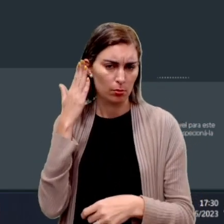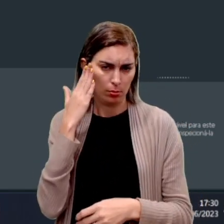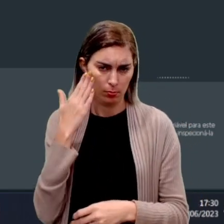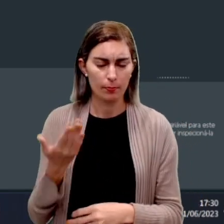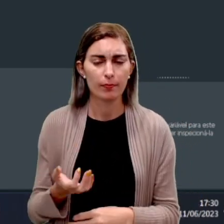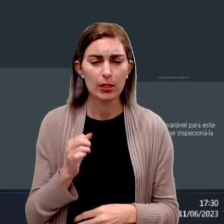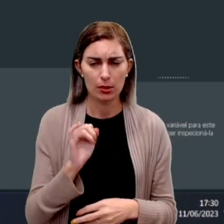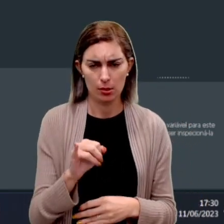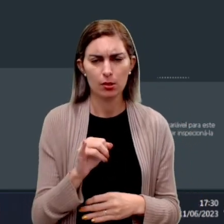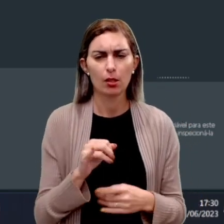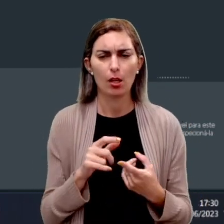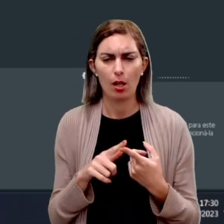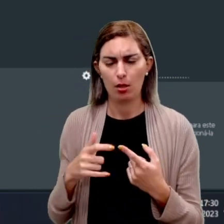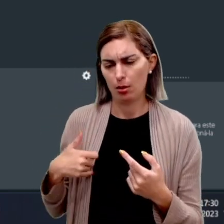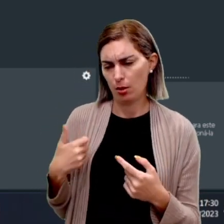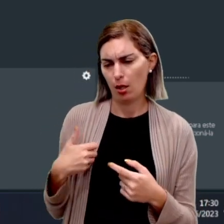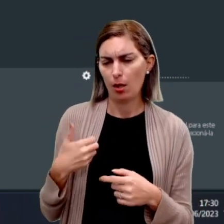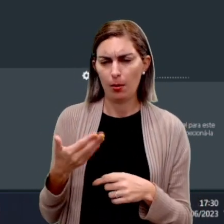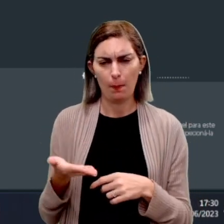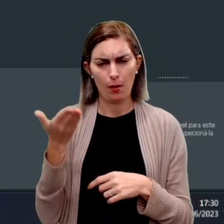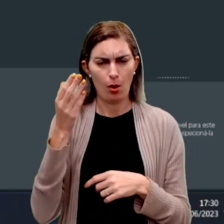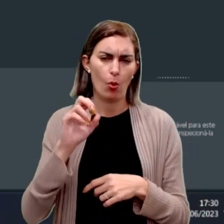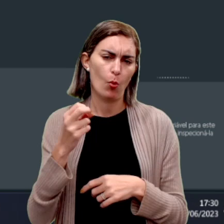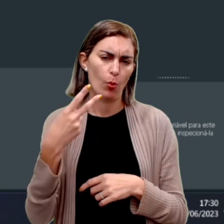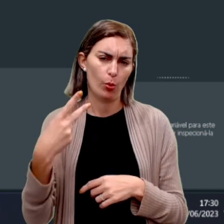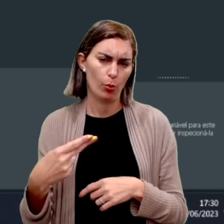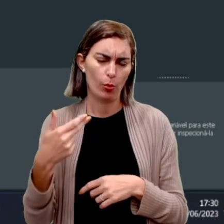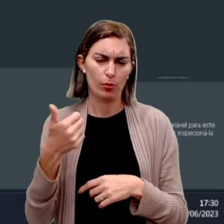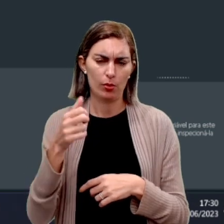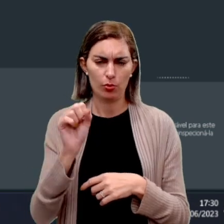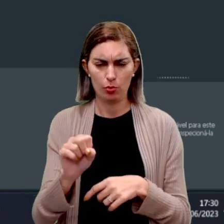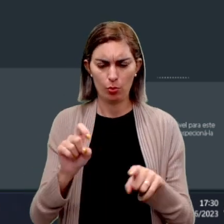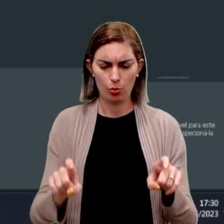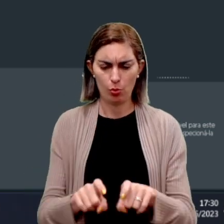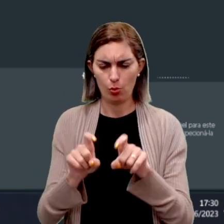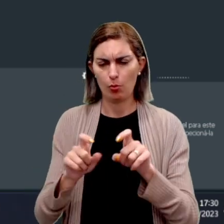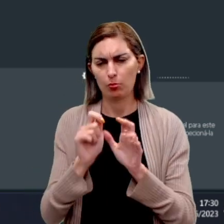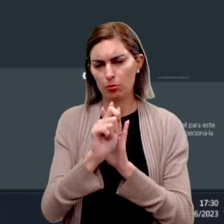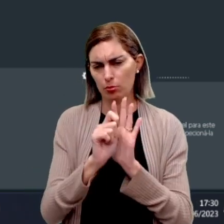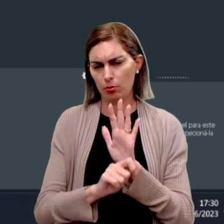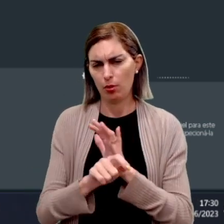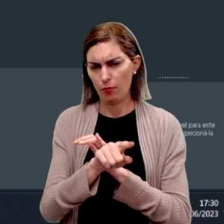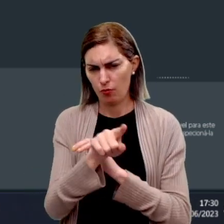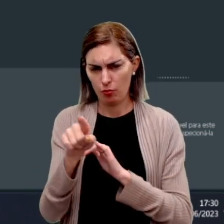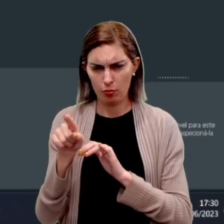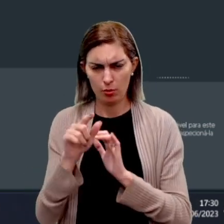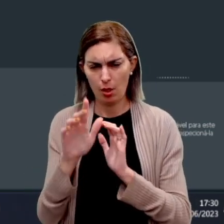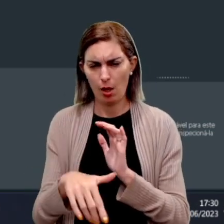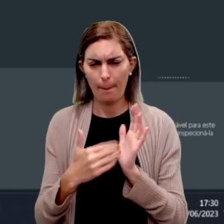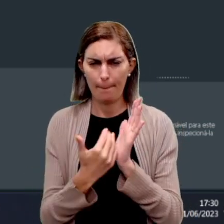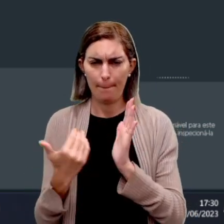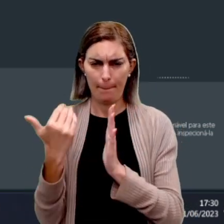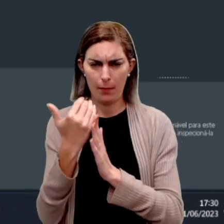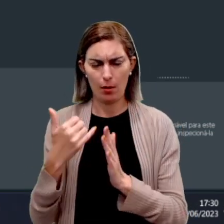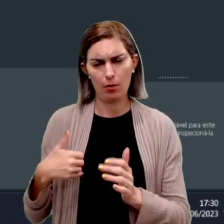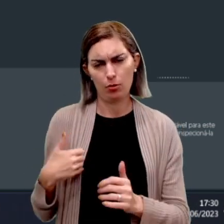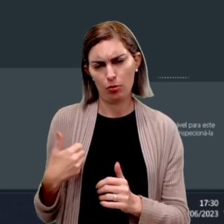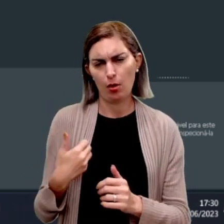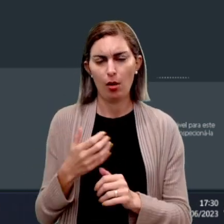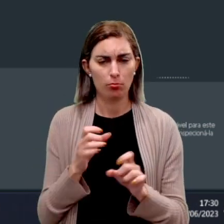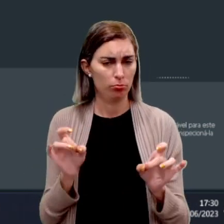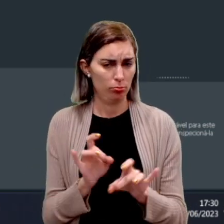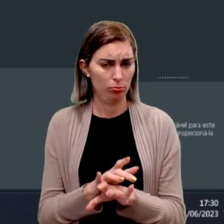Então, se idade for maior ou igual a 18, o computador vai escrever na tela: você é maior de idade, e encerra